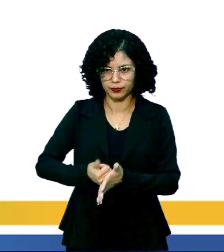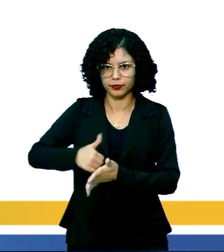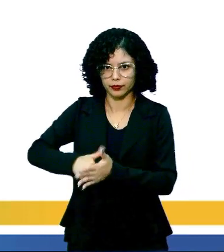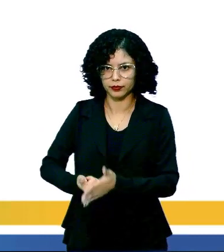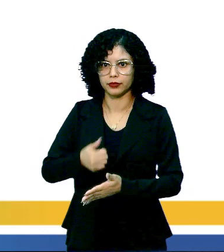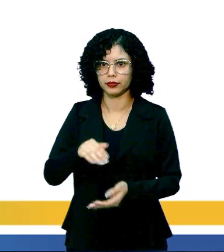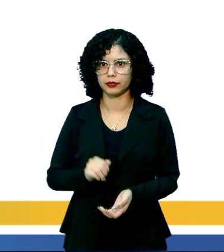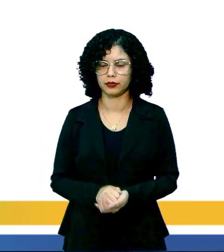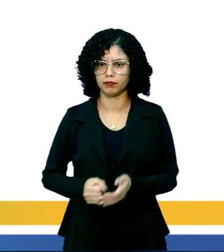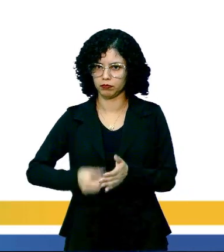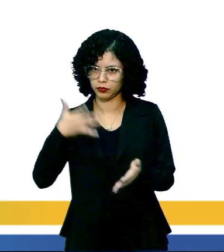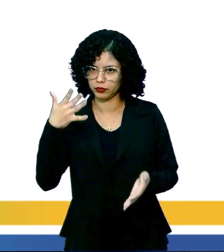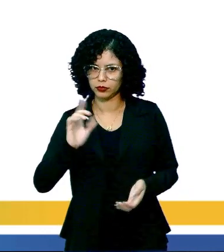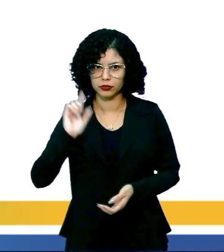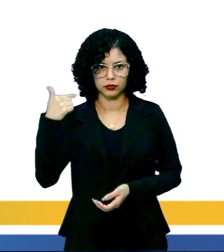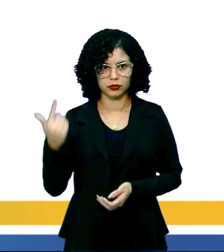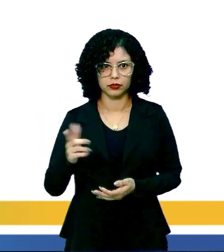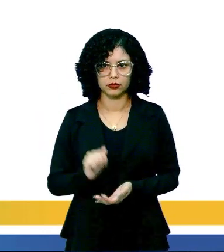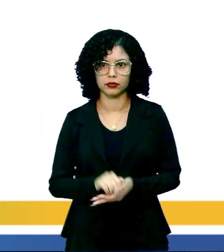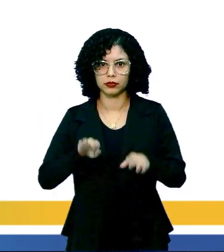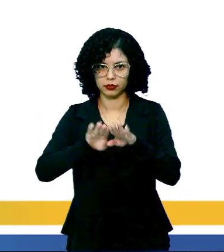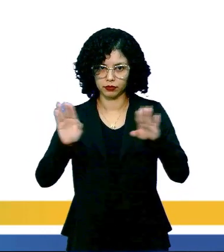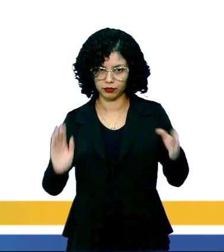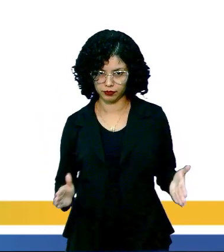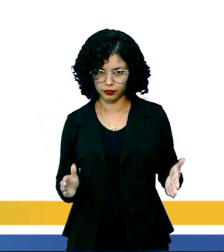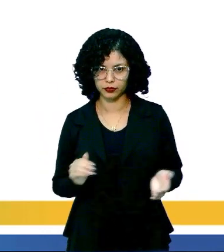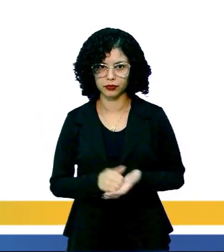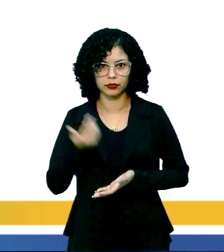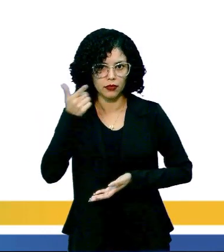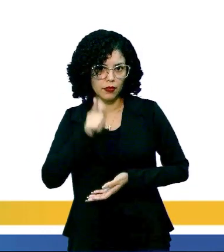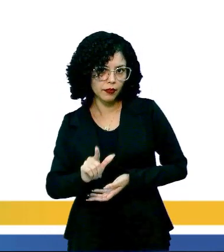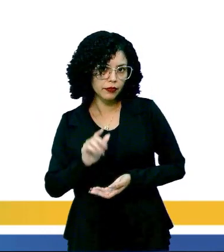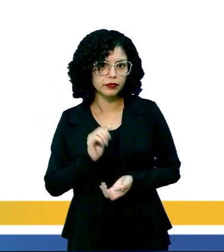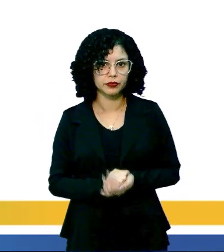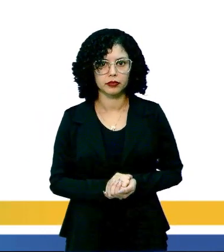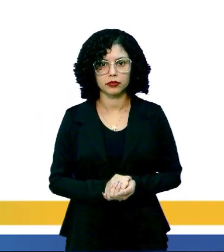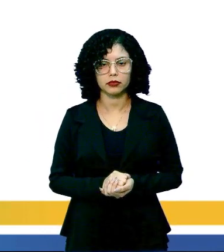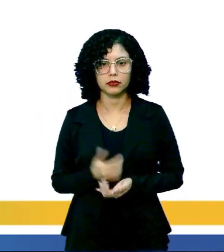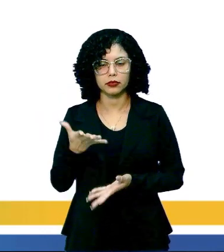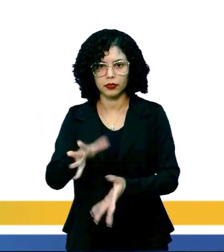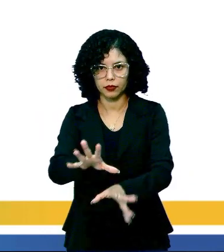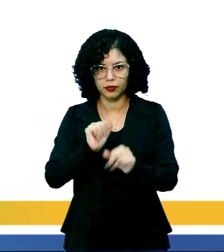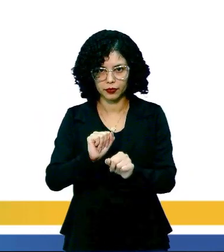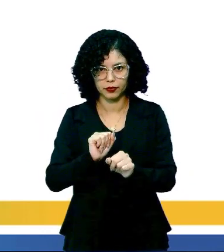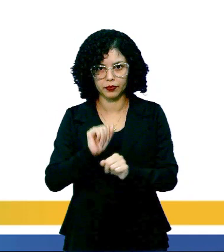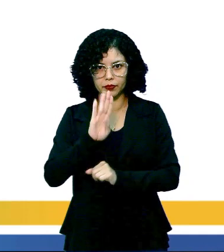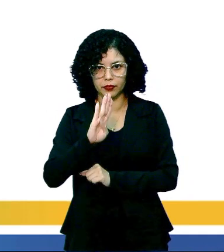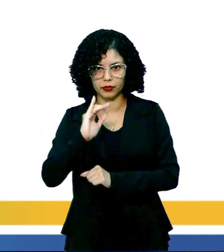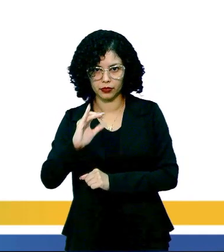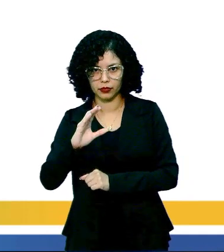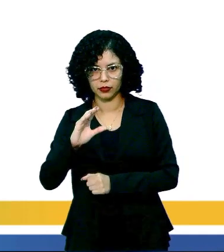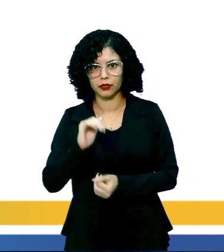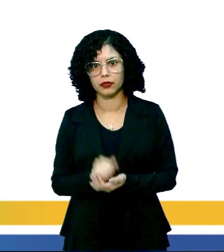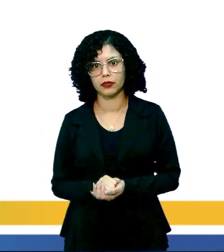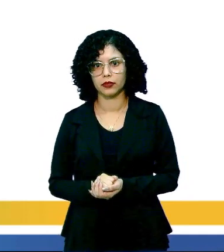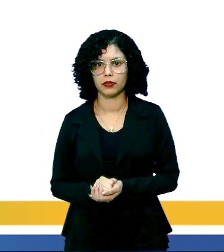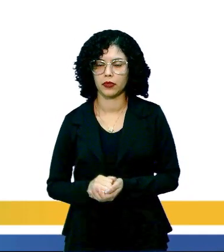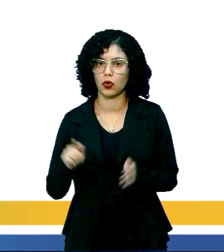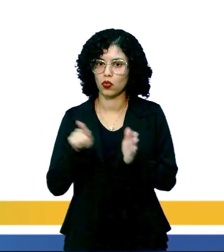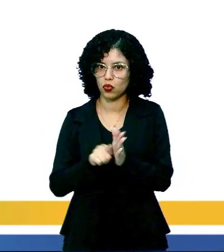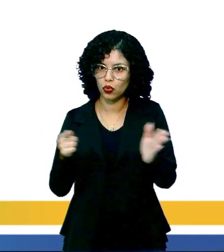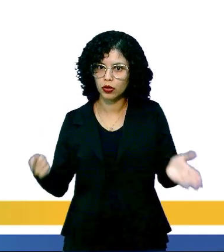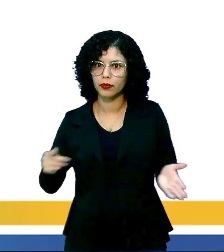Espisoteei meia dúzia. As outras atacaram a mesa. Consegui salvar a minha Bic e